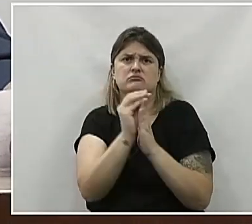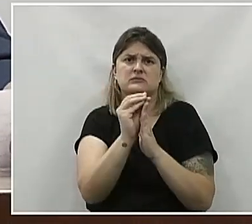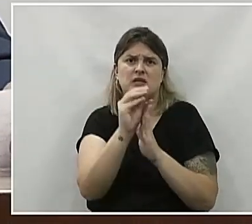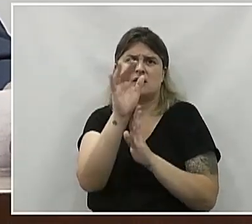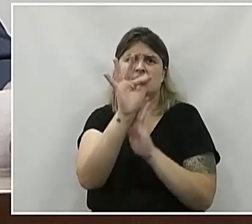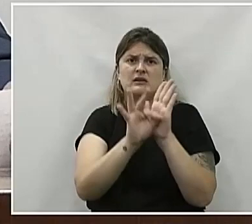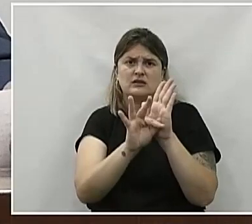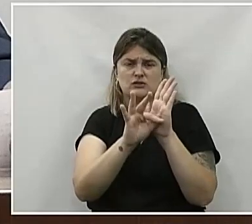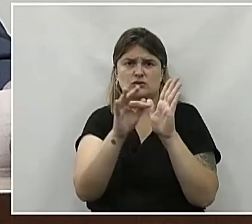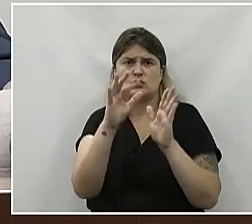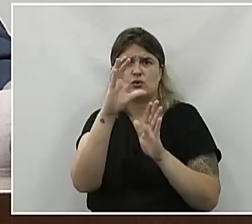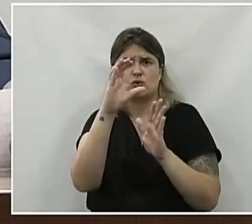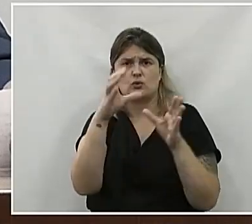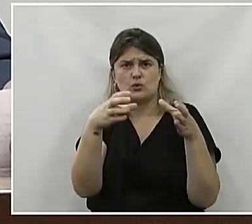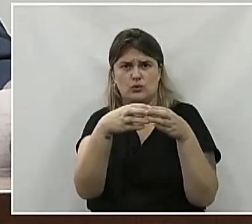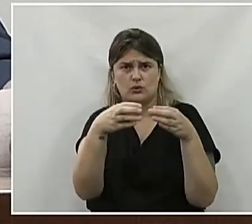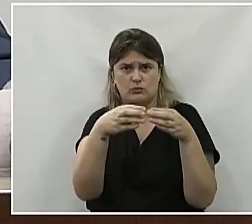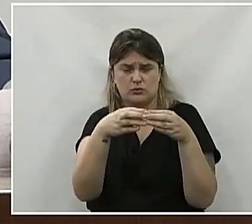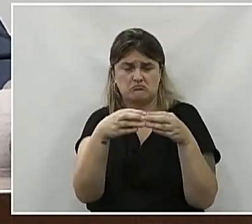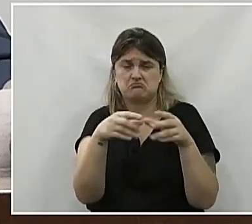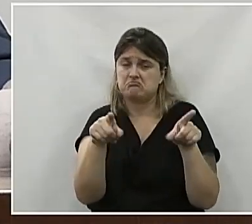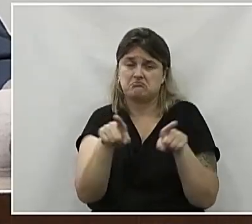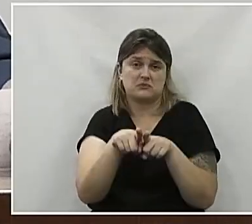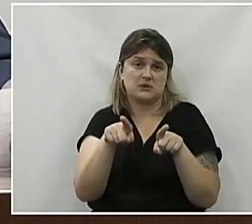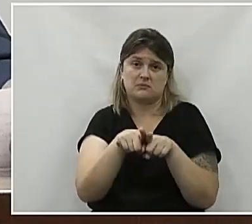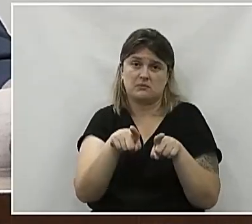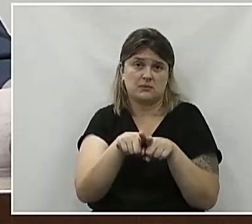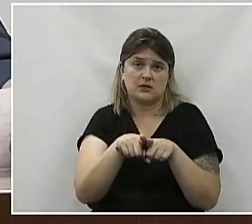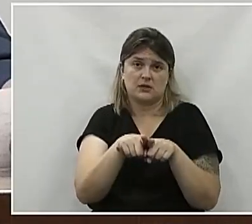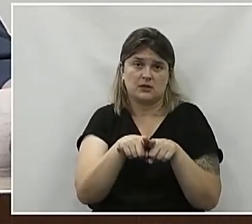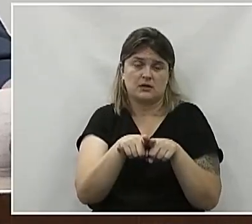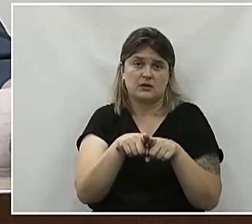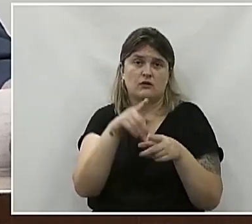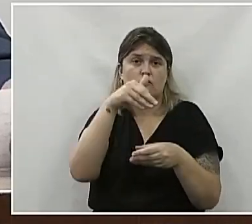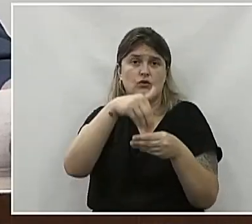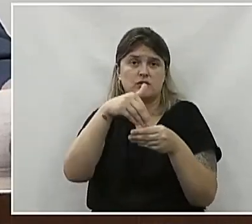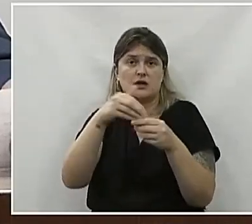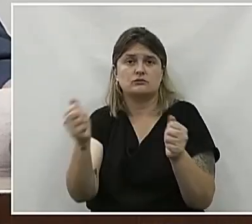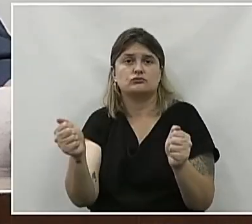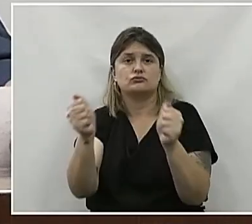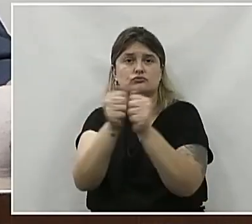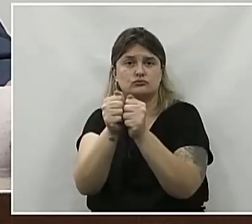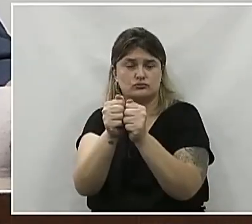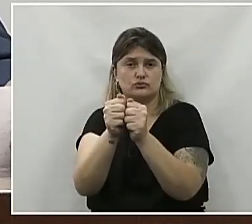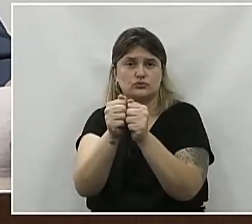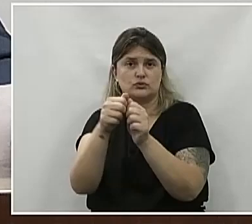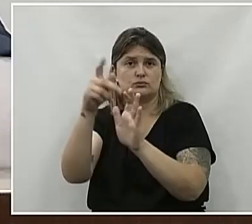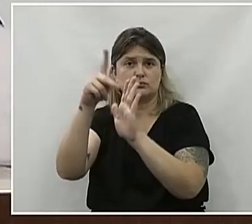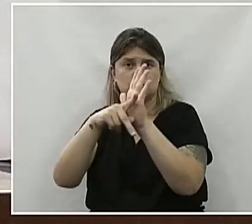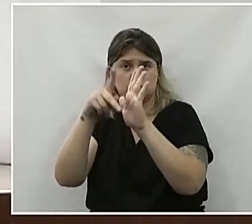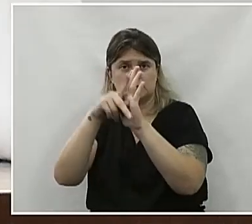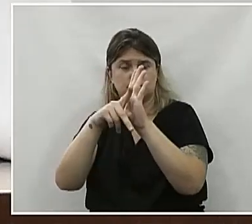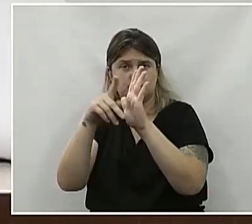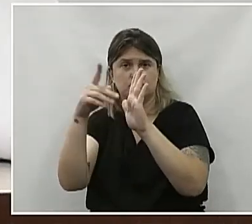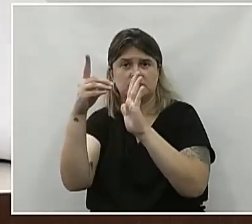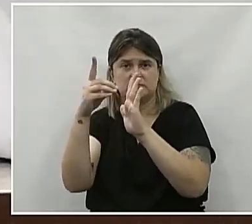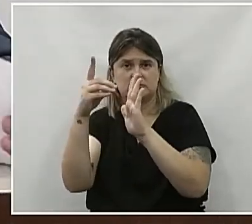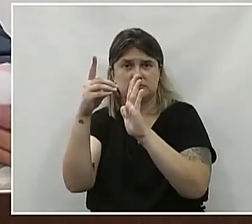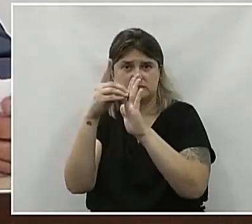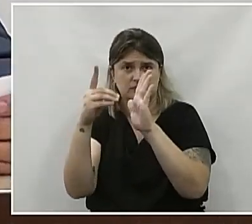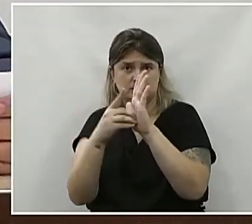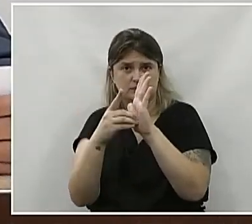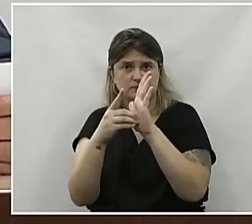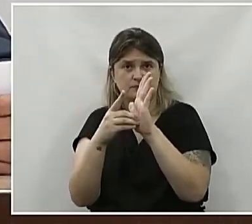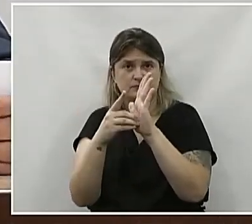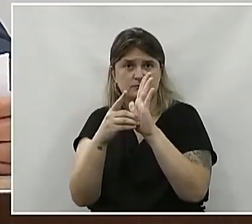parecer da comissão e também eh votar junto com o projeto o projeto